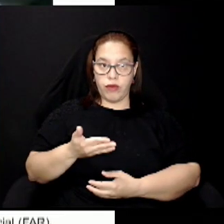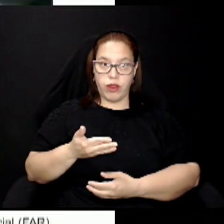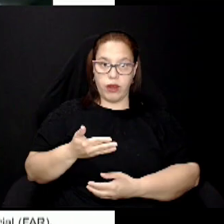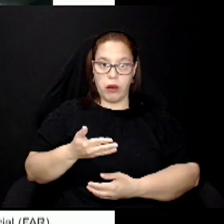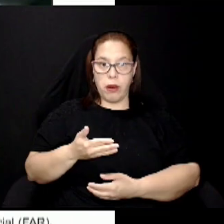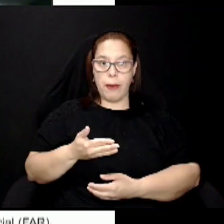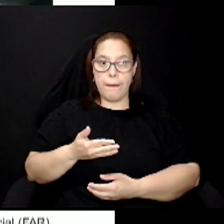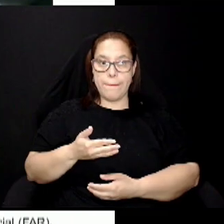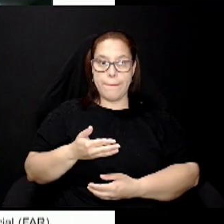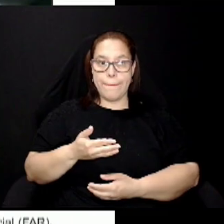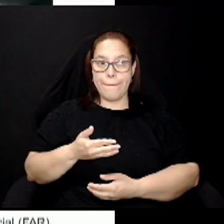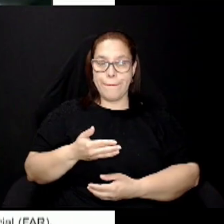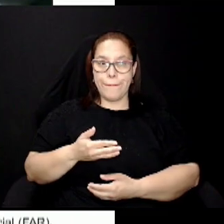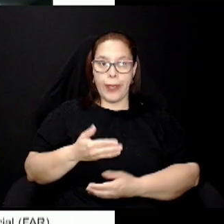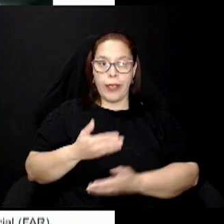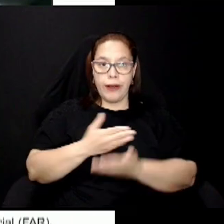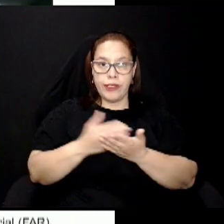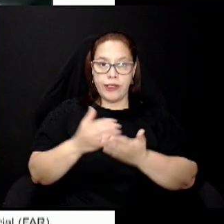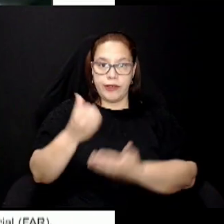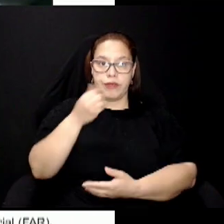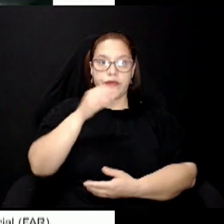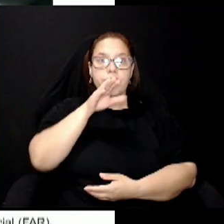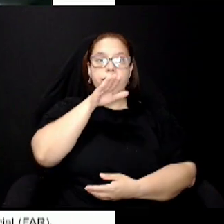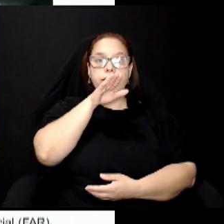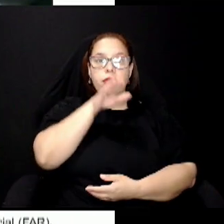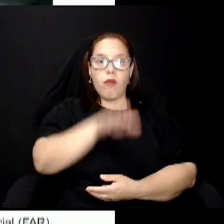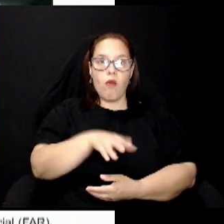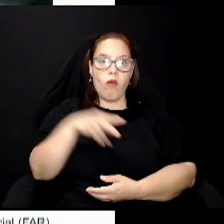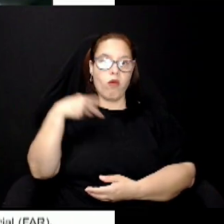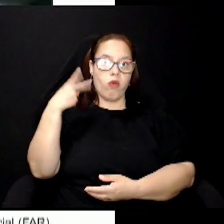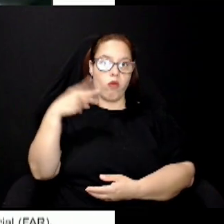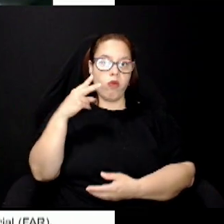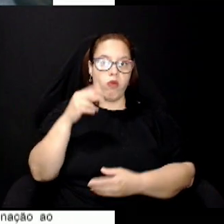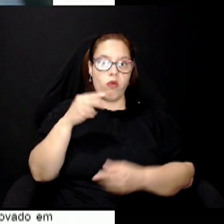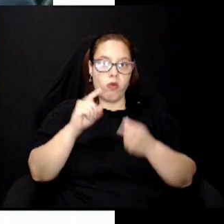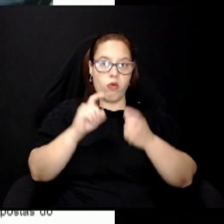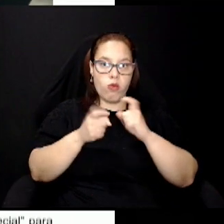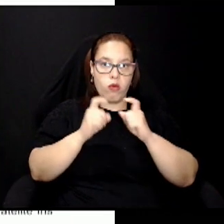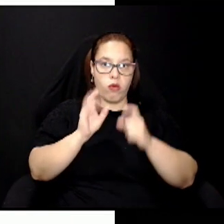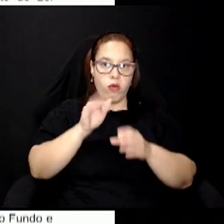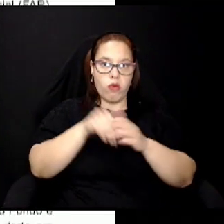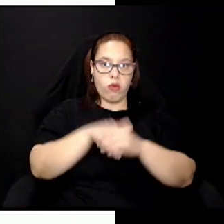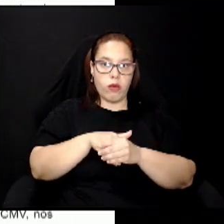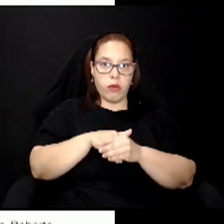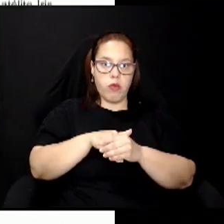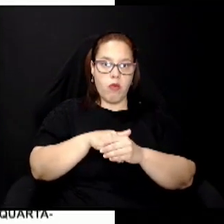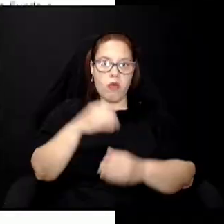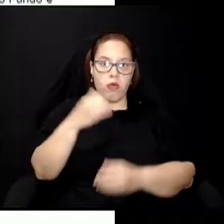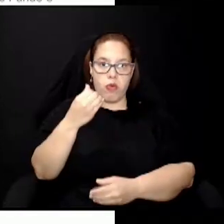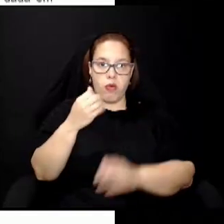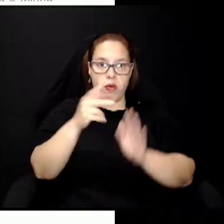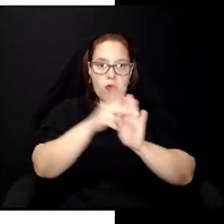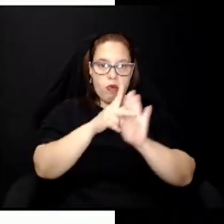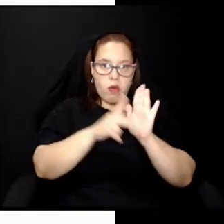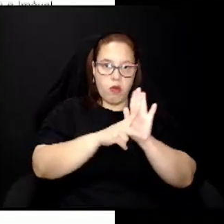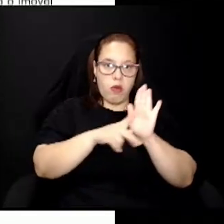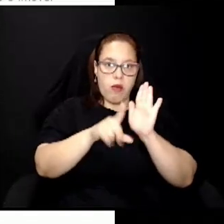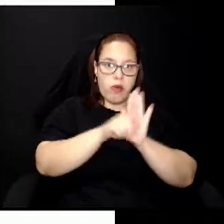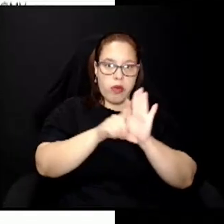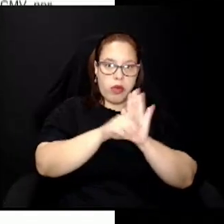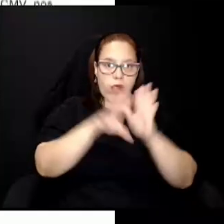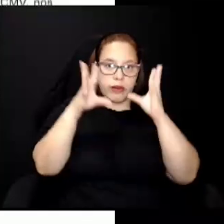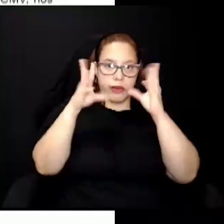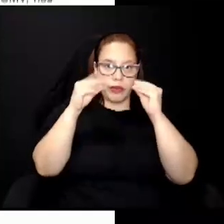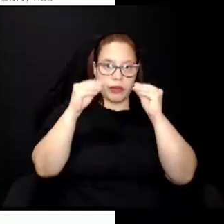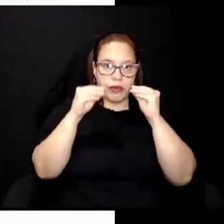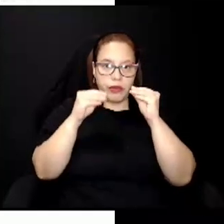campinas.sp.leg.br. A partir das 6 horas da tarde, os vereadores vão se reunir para discutir e votar 6 projetos nesta noite. Entre